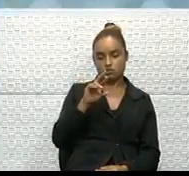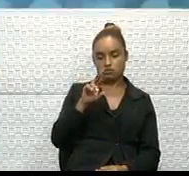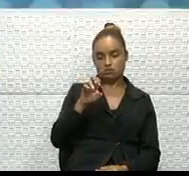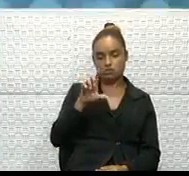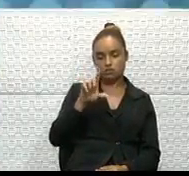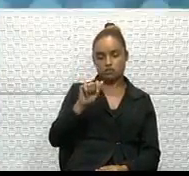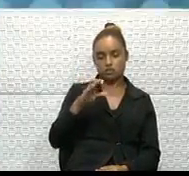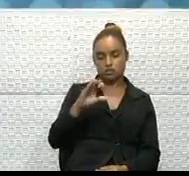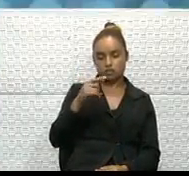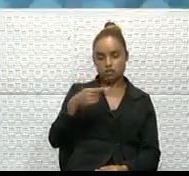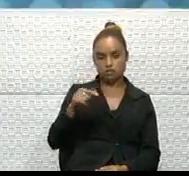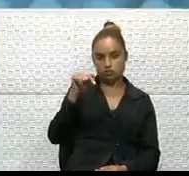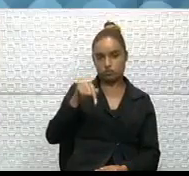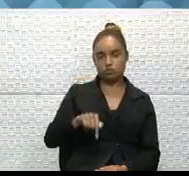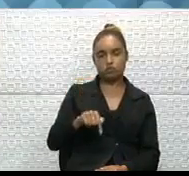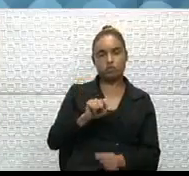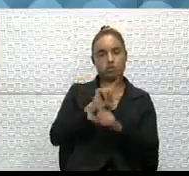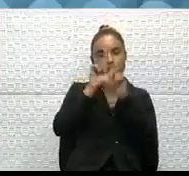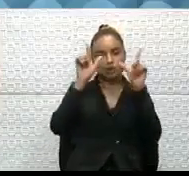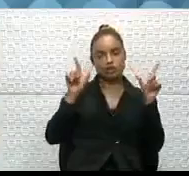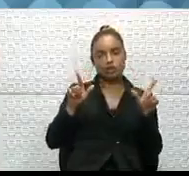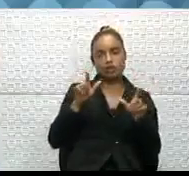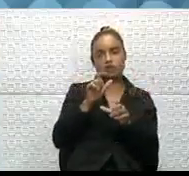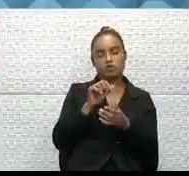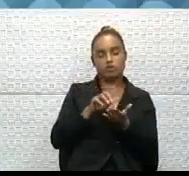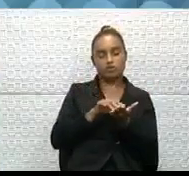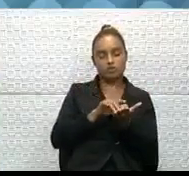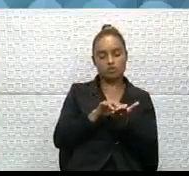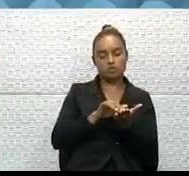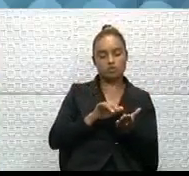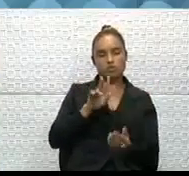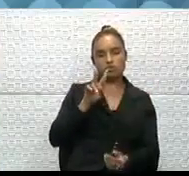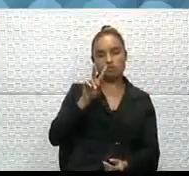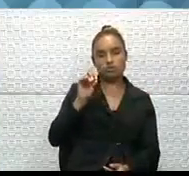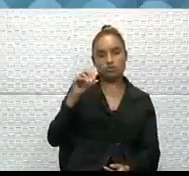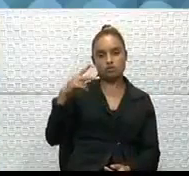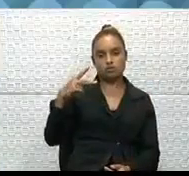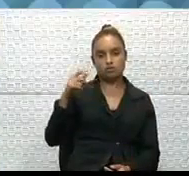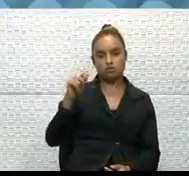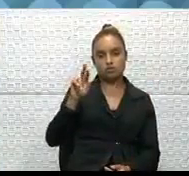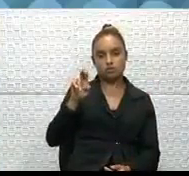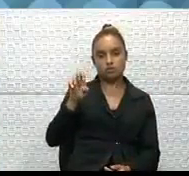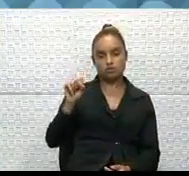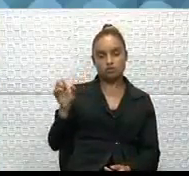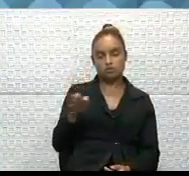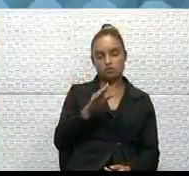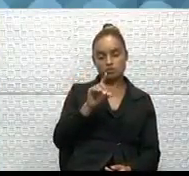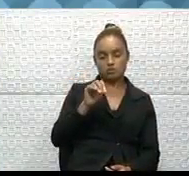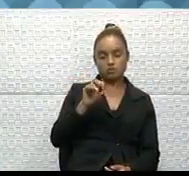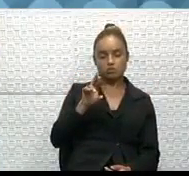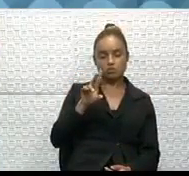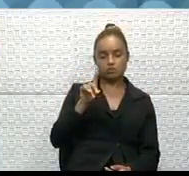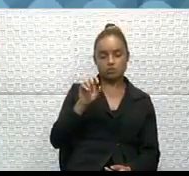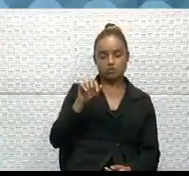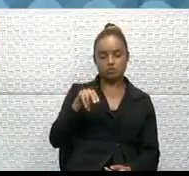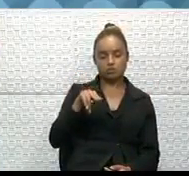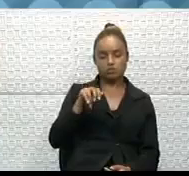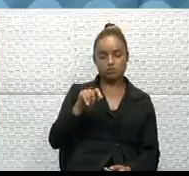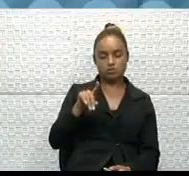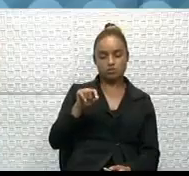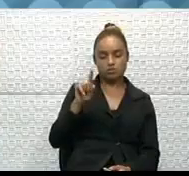Então, claro que na sua calculadora é importante que você registre os 20 pares ordenados, que nós tínhamos lá na tabela com os